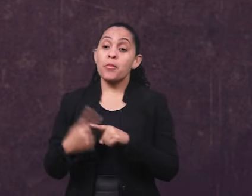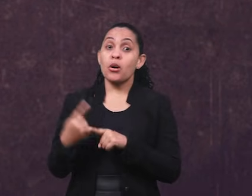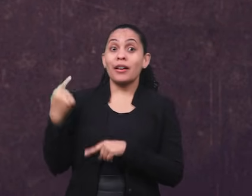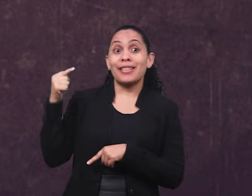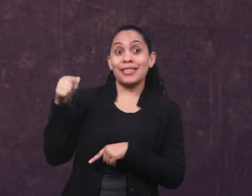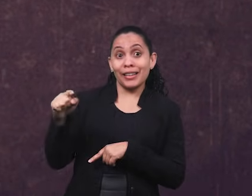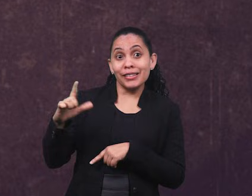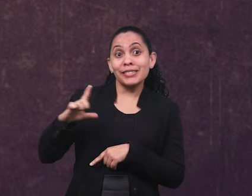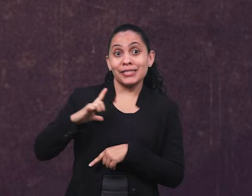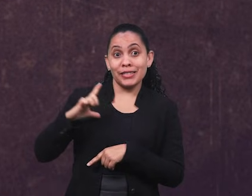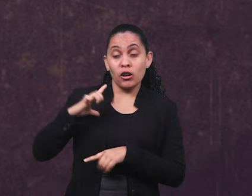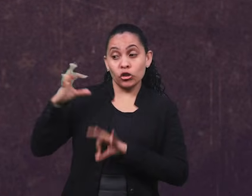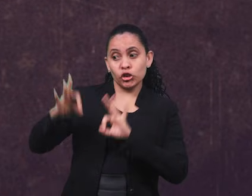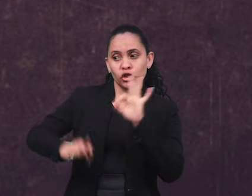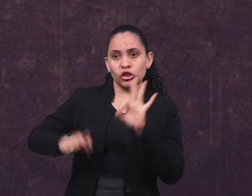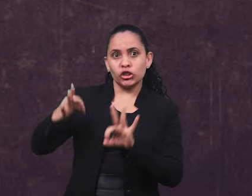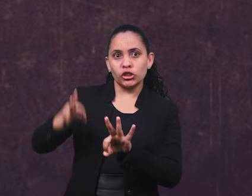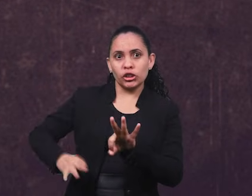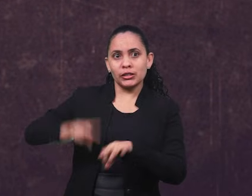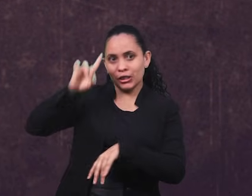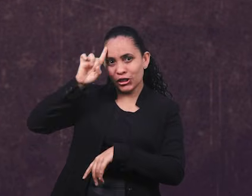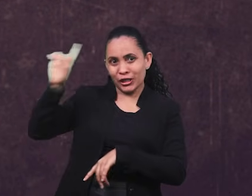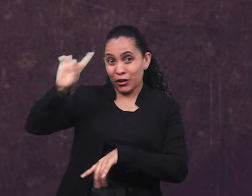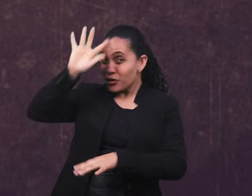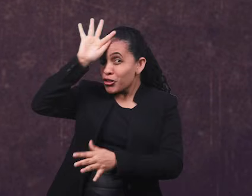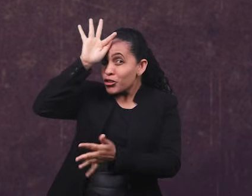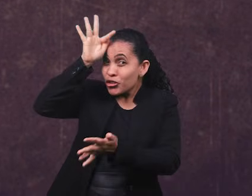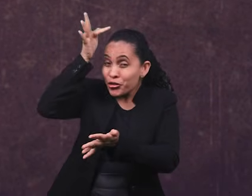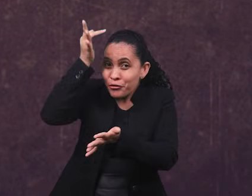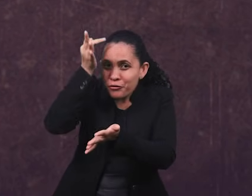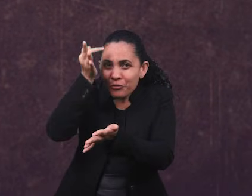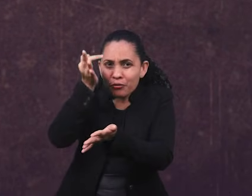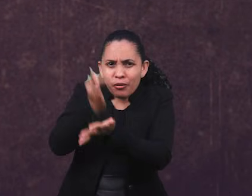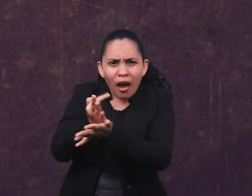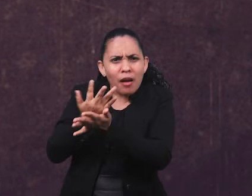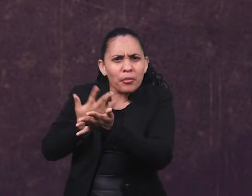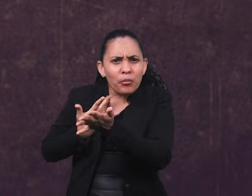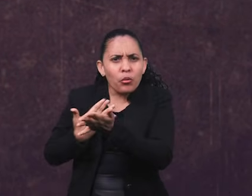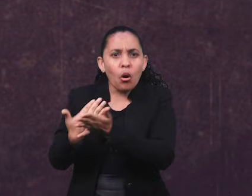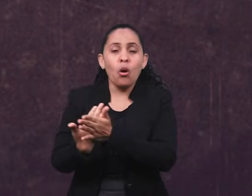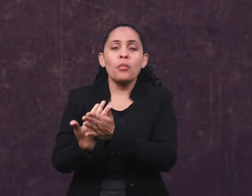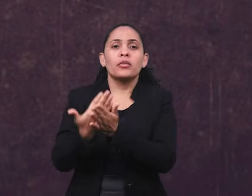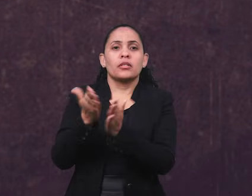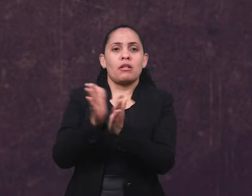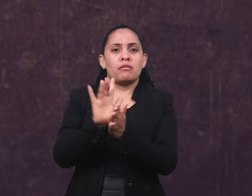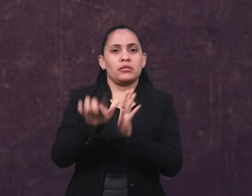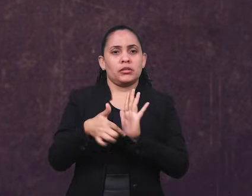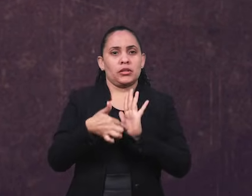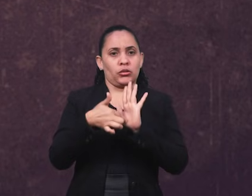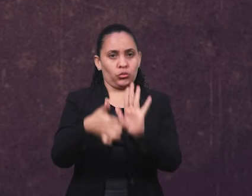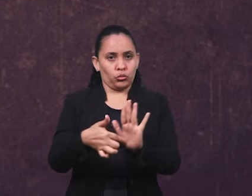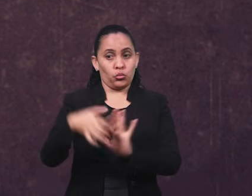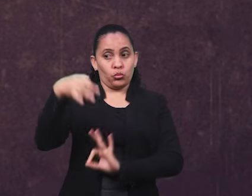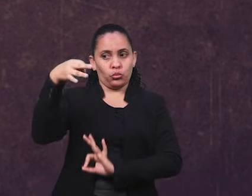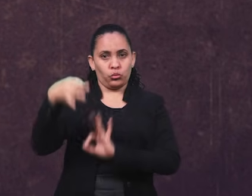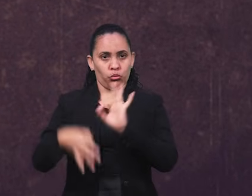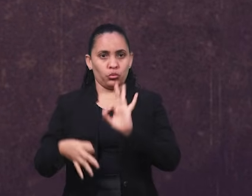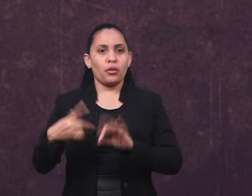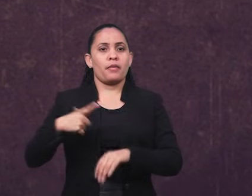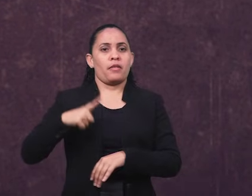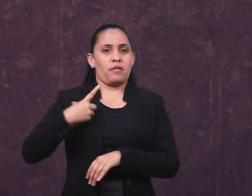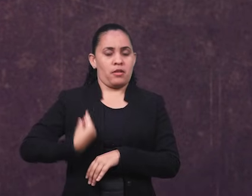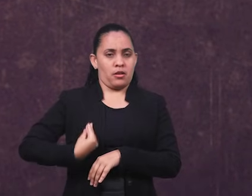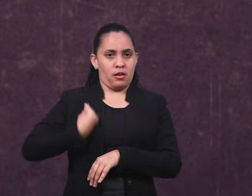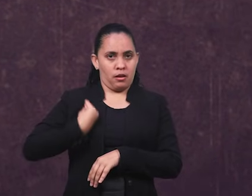se descobre a justiça de Deus de fé em fé. Como está escrito, mas o justo